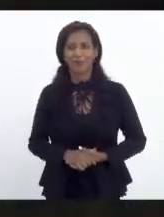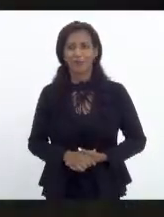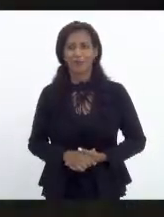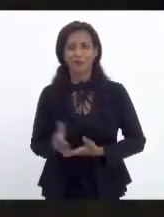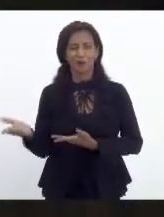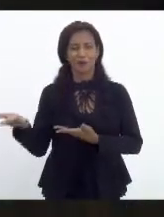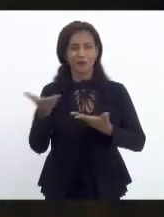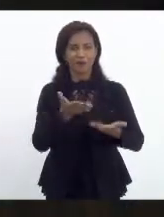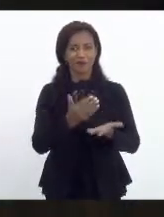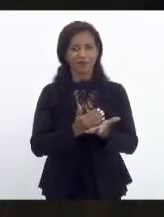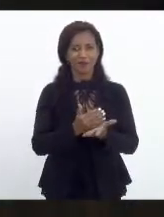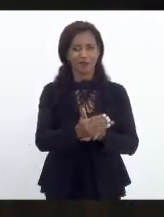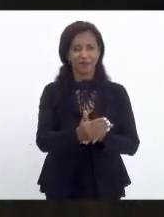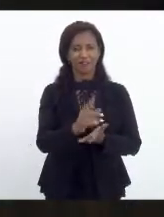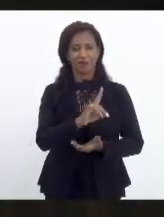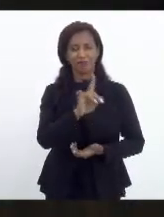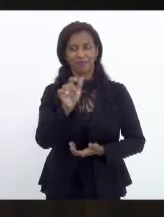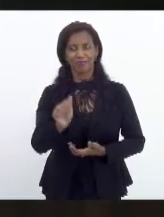Passa-se a ordem do dia.